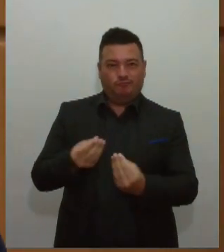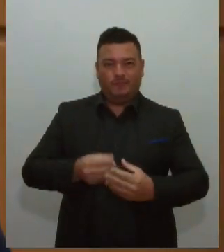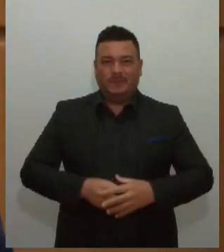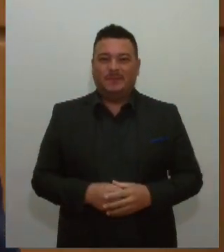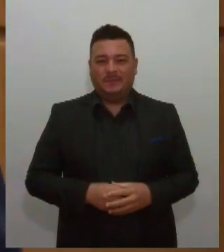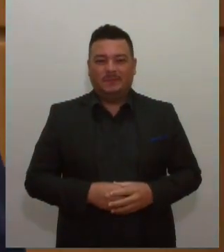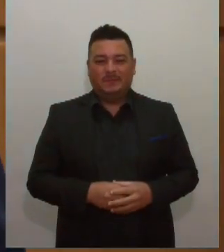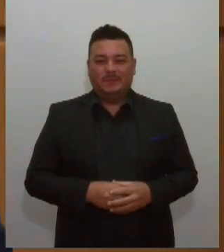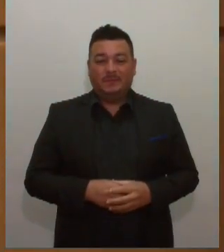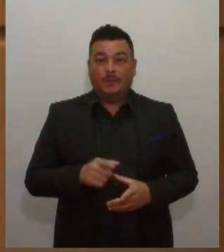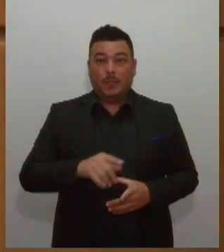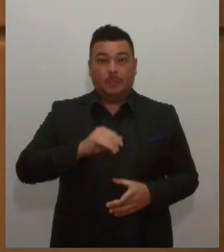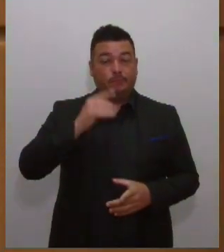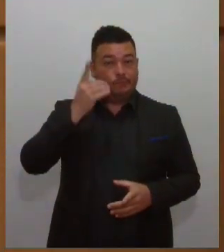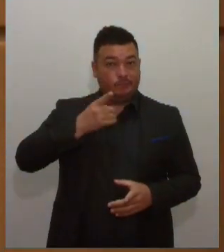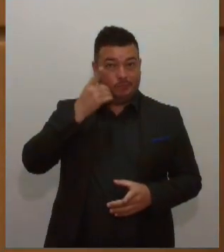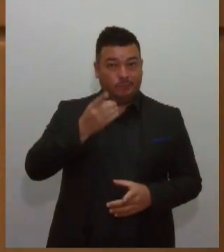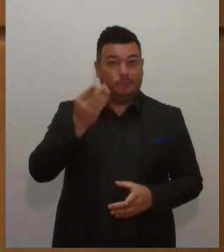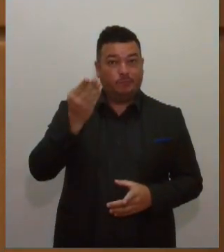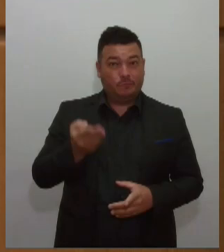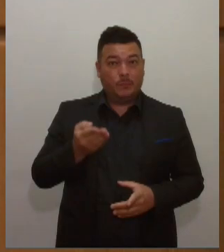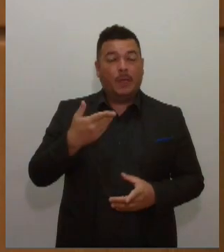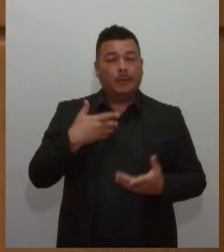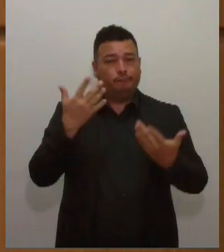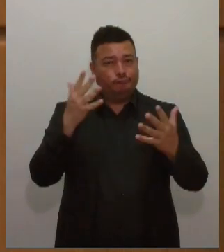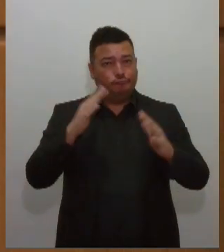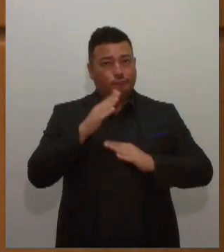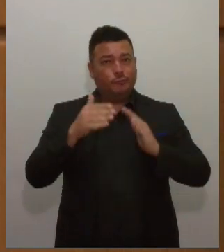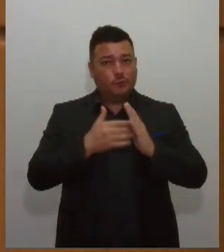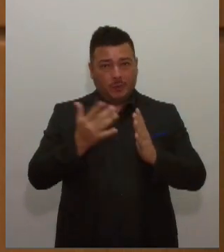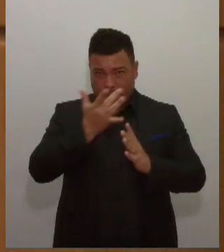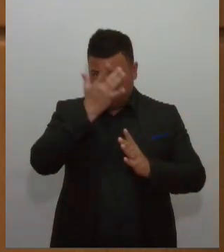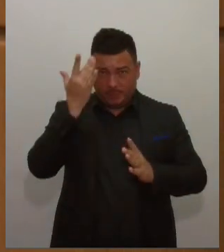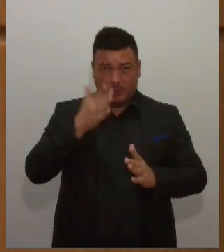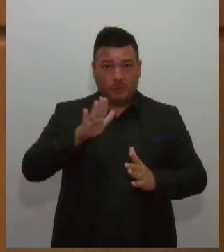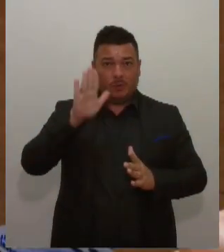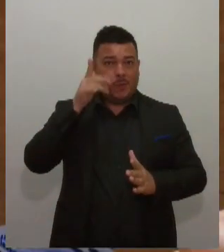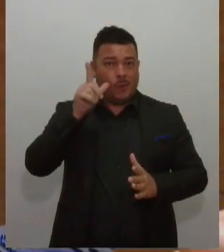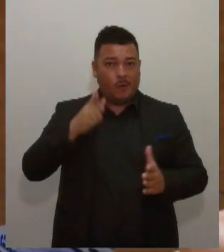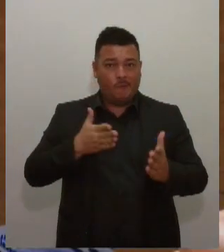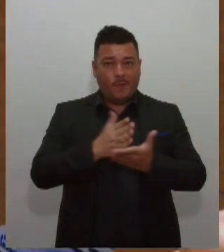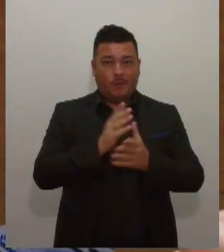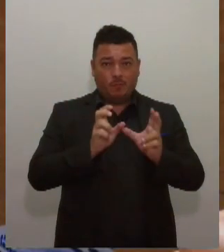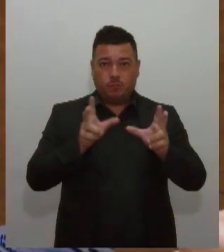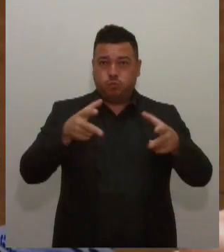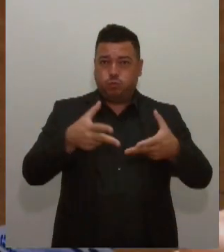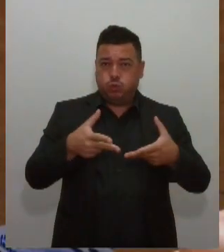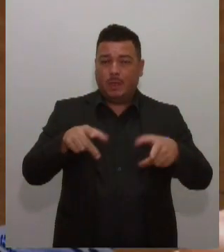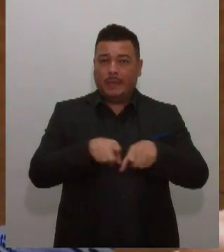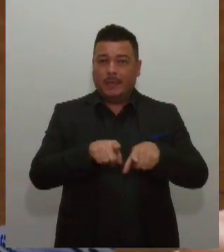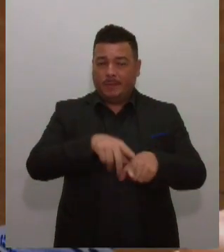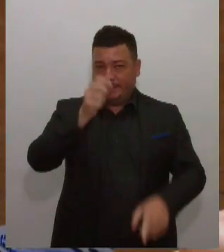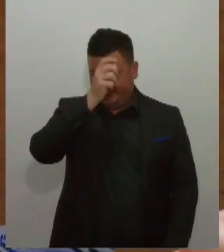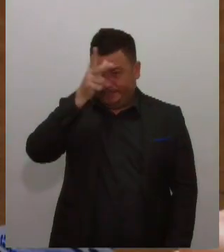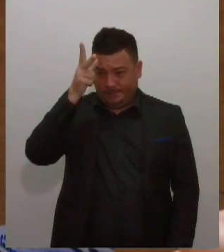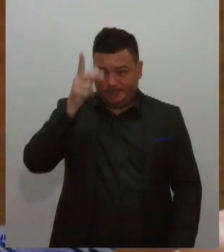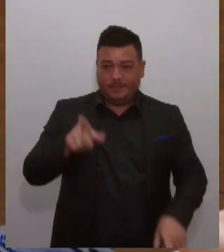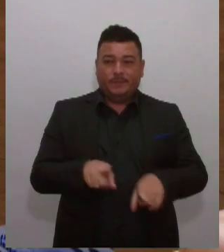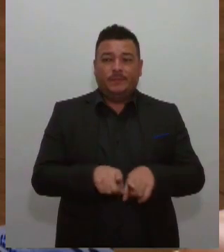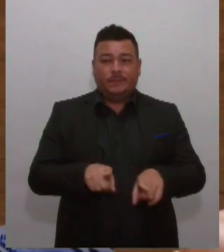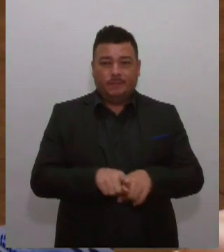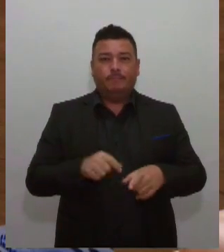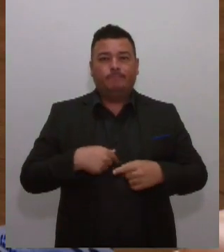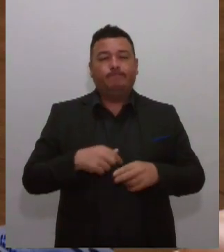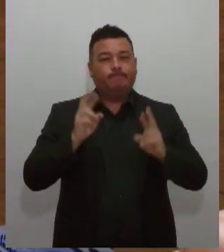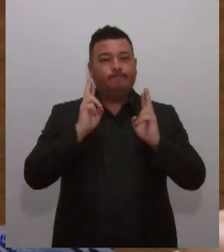Araújo parabenizou todos os candidatos eleitos para as câmaras municipais e prefeituras, enfatizando a importância de respeitar a vontade